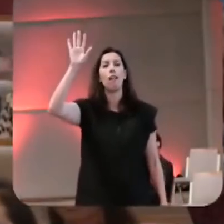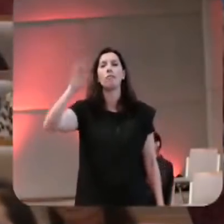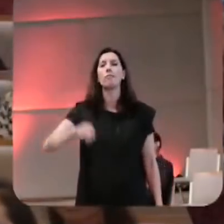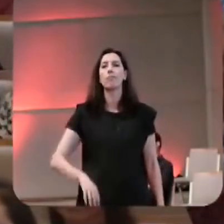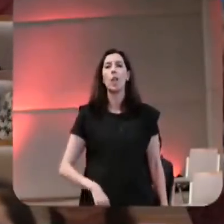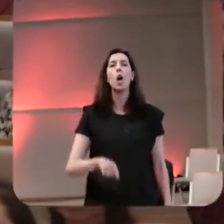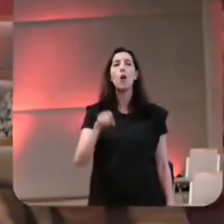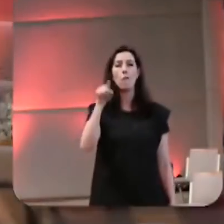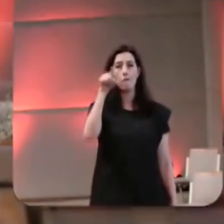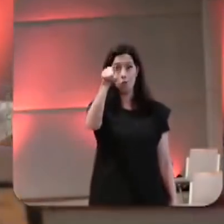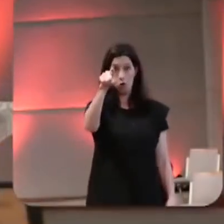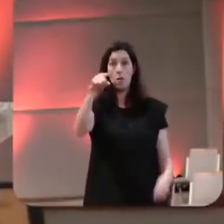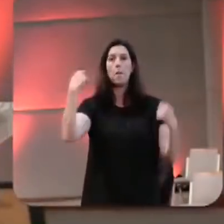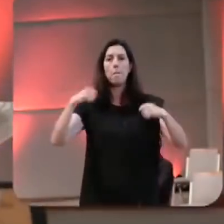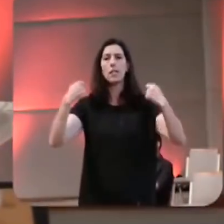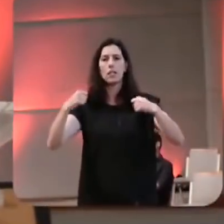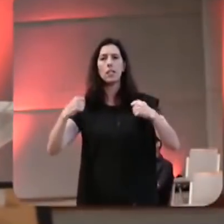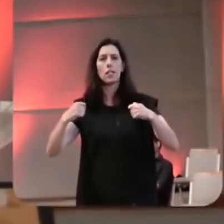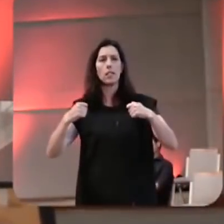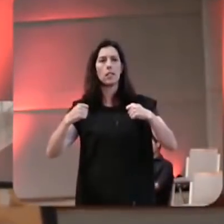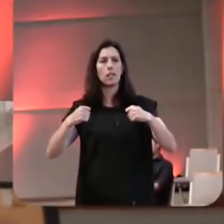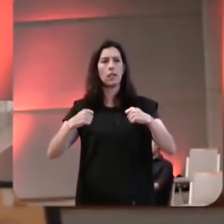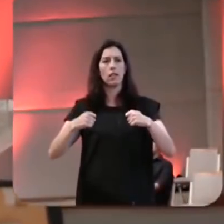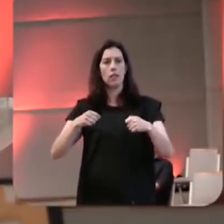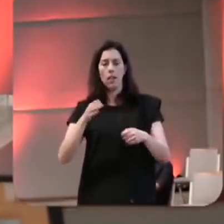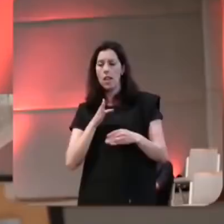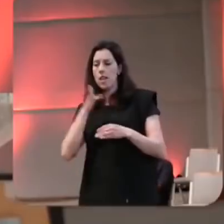Então você precisa ser um missionário da paz.